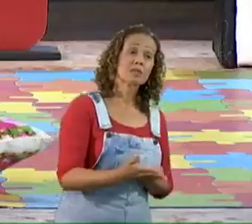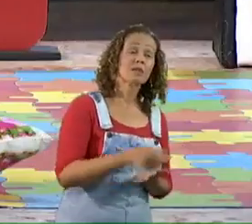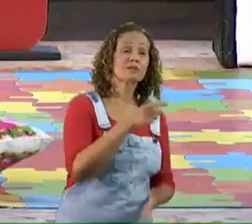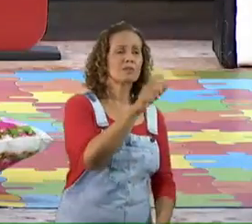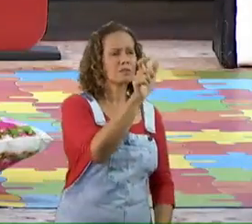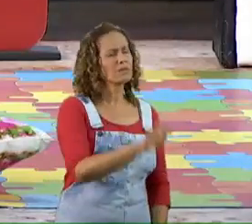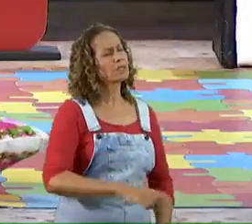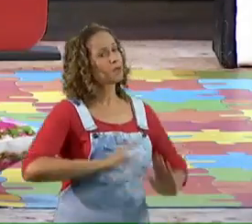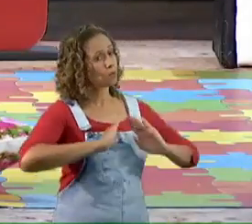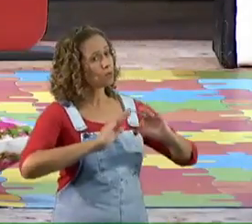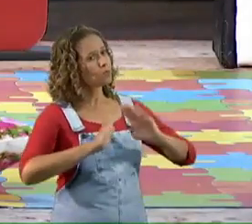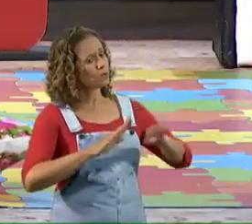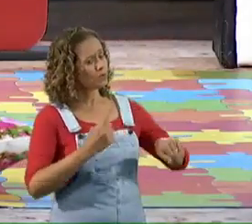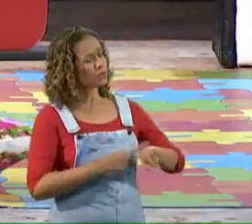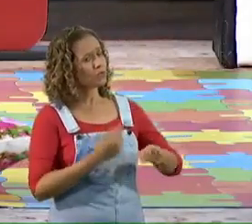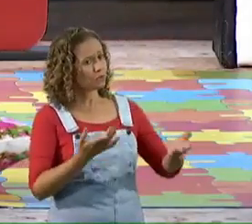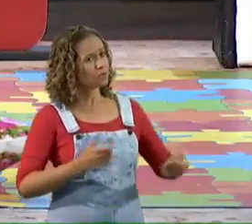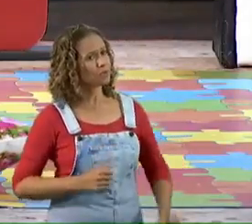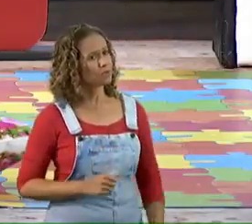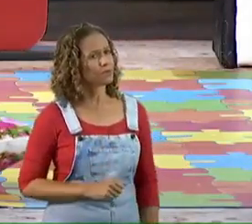como você fez há alguns instantes.